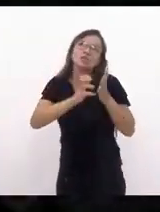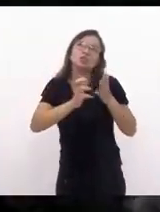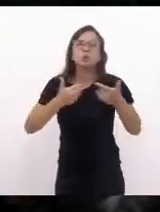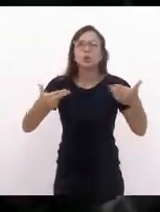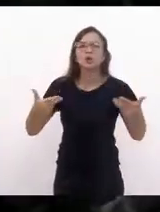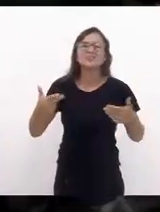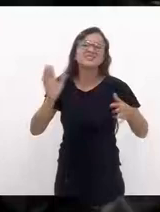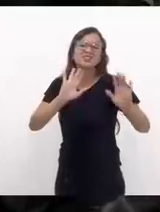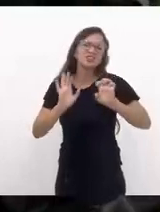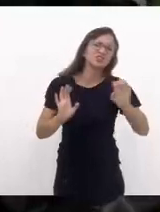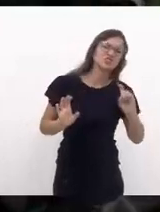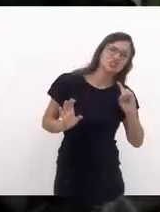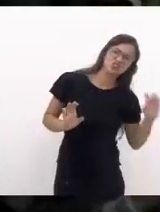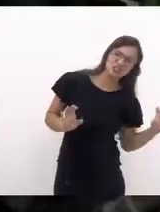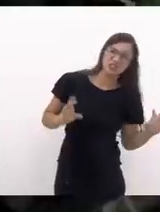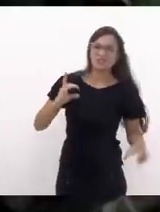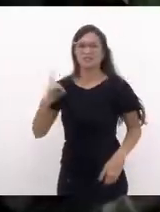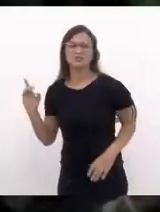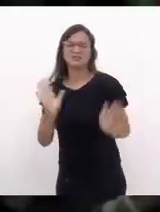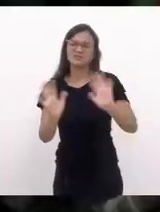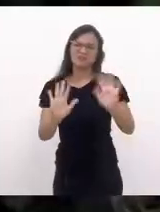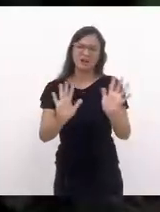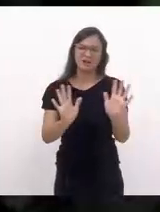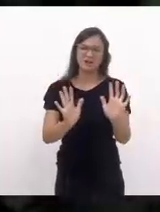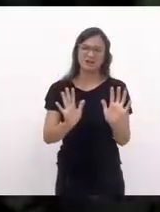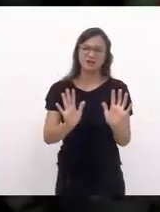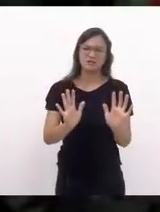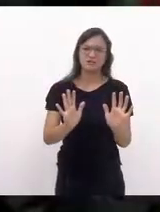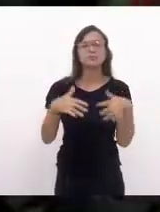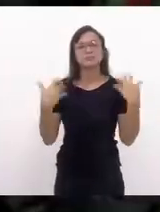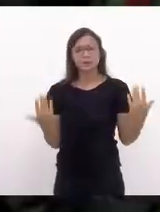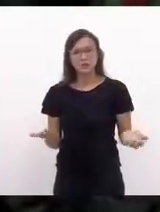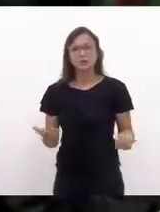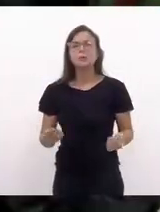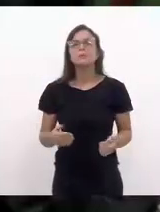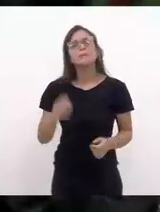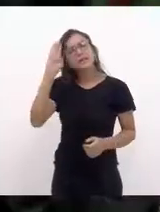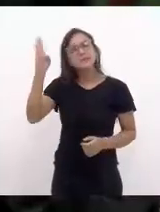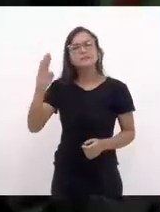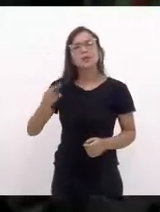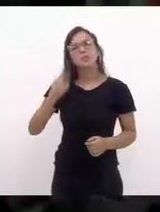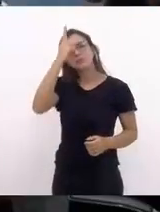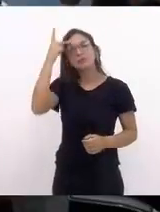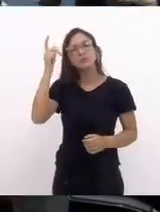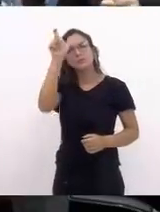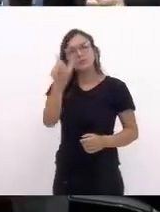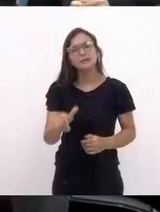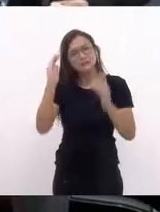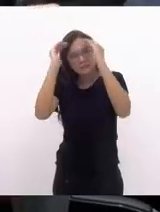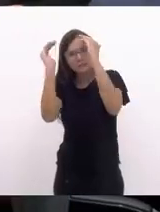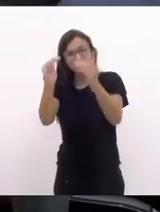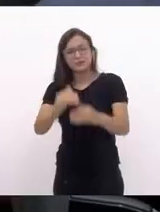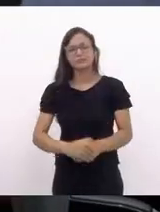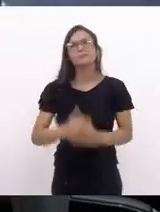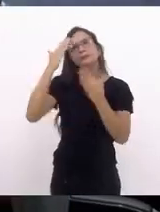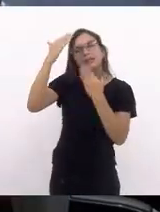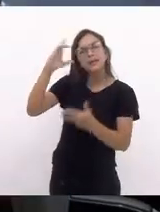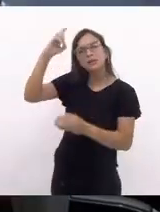alimentar conforme prazo o princípio da dignidade da pessoa humana Muito obrigada que Deus abençoe todos nós